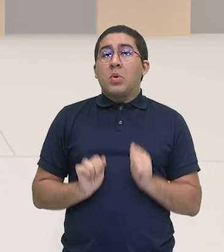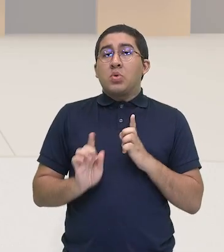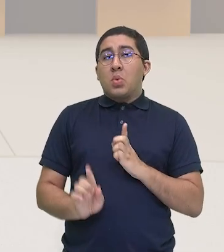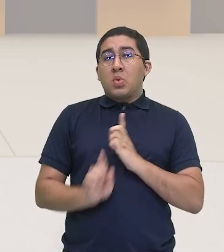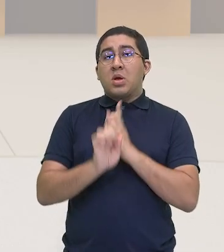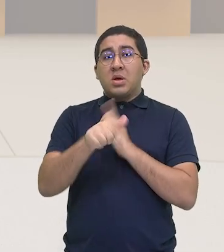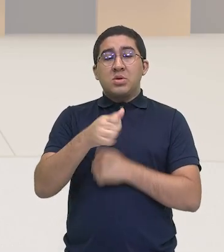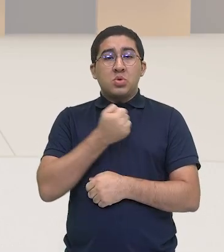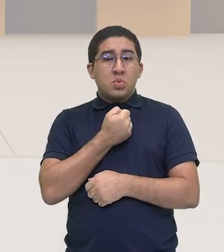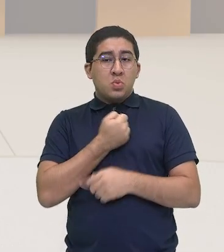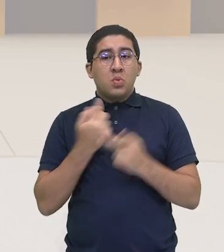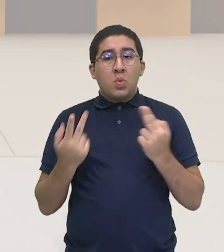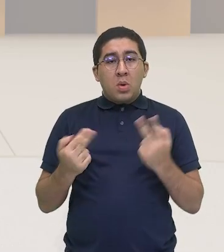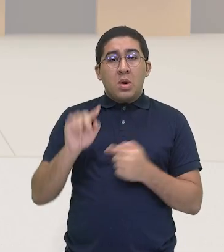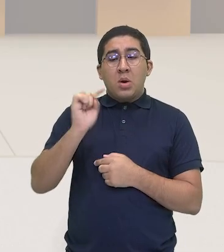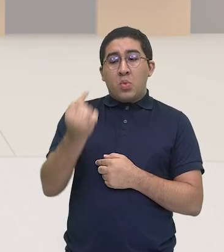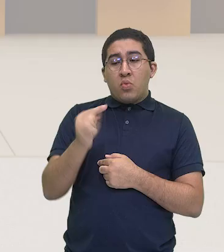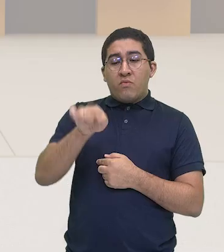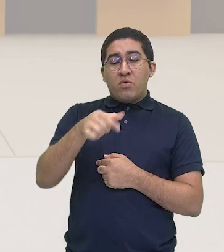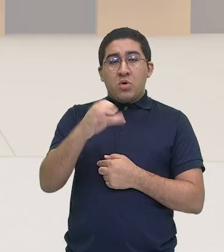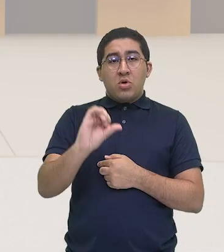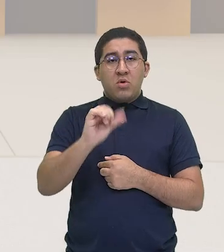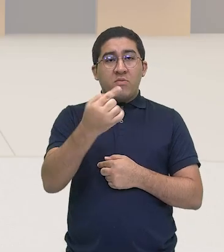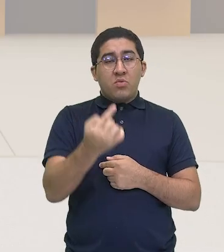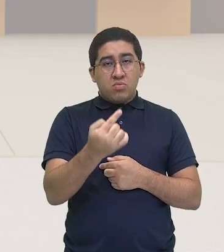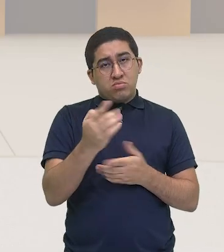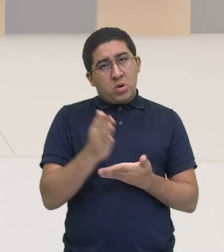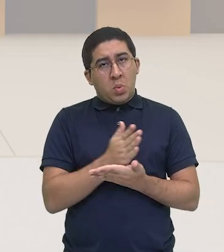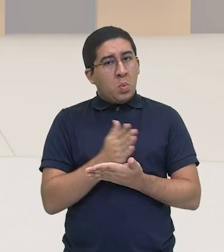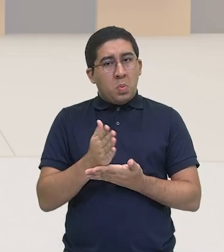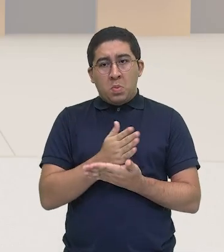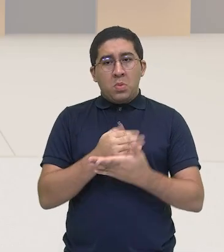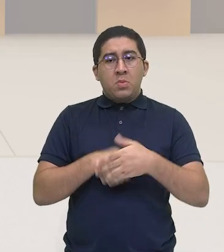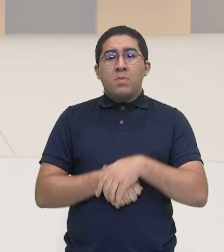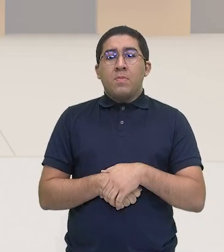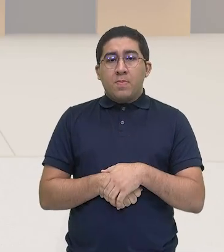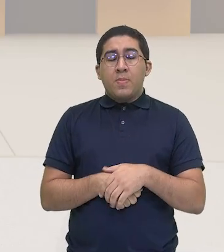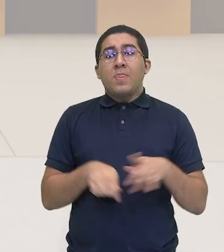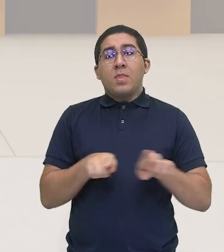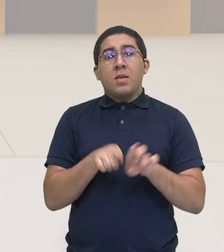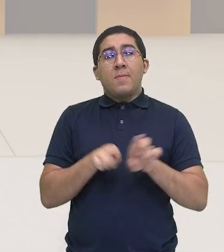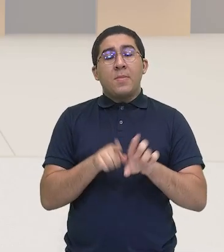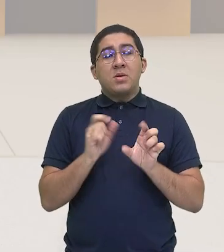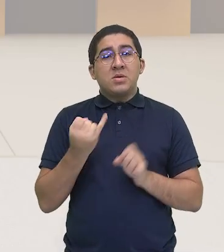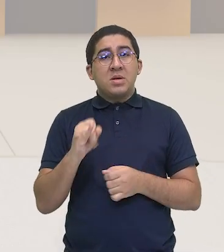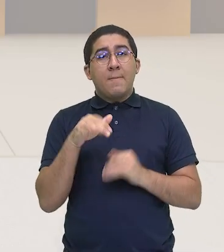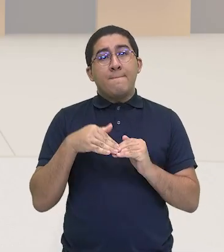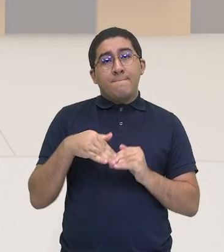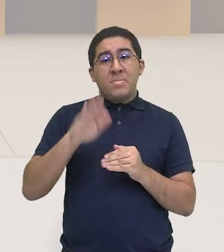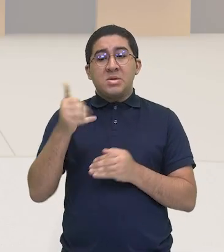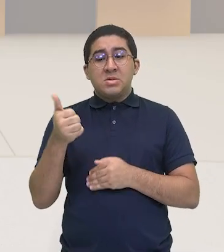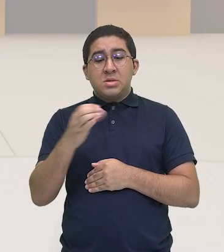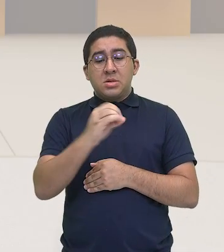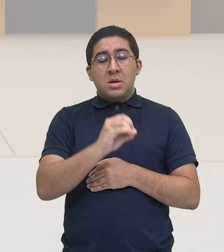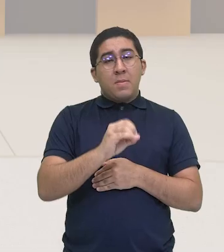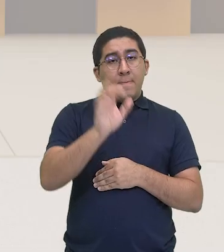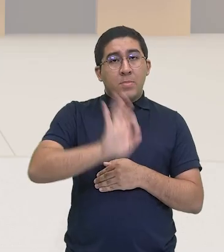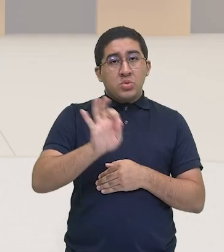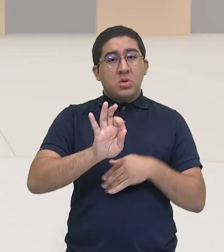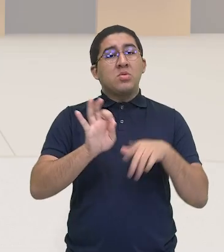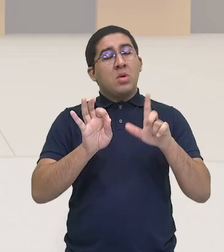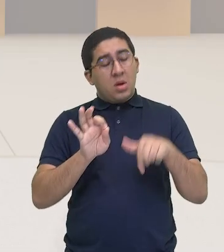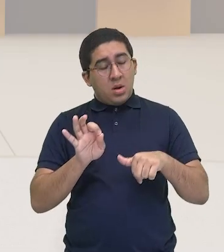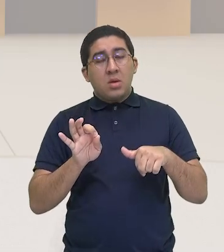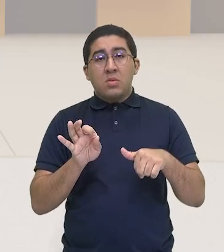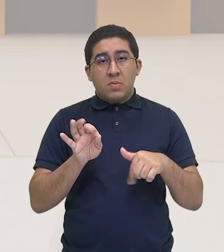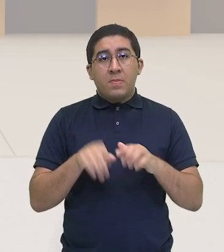a esse mesmo valor, de 1,91 e alguma coisa. Ou seja, o que passou de 100% é o aumento, 91. E